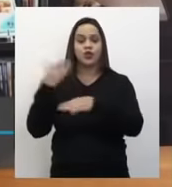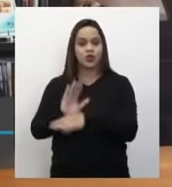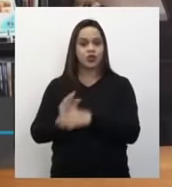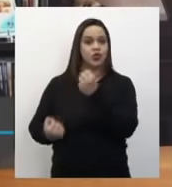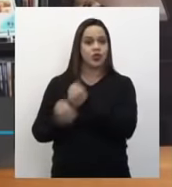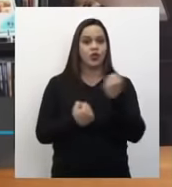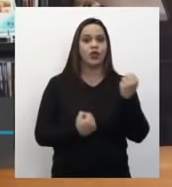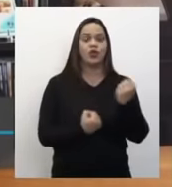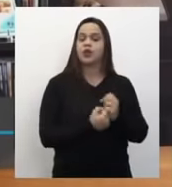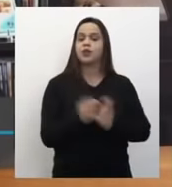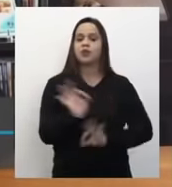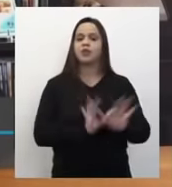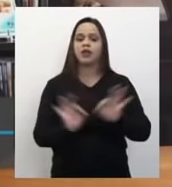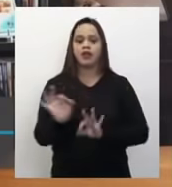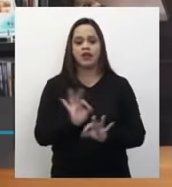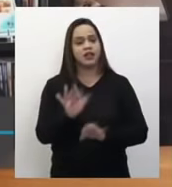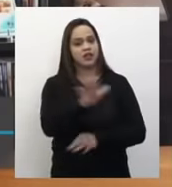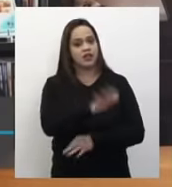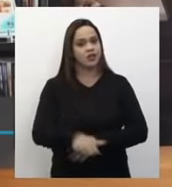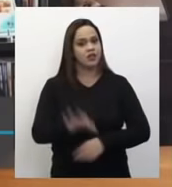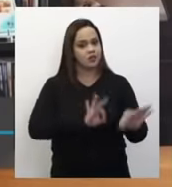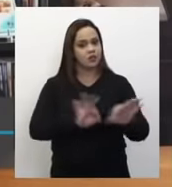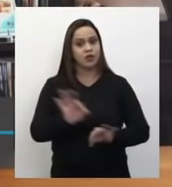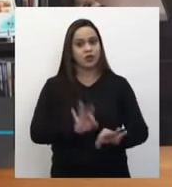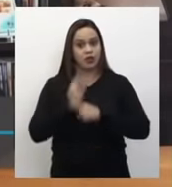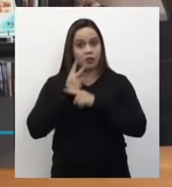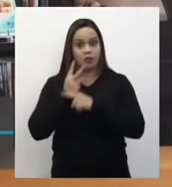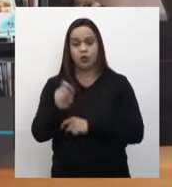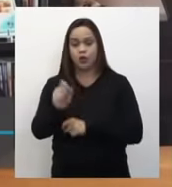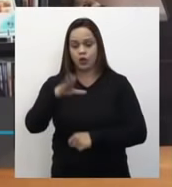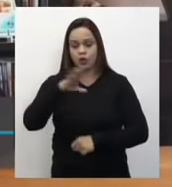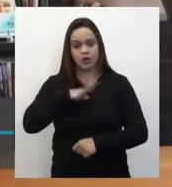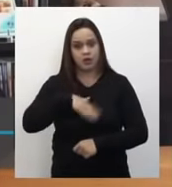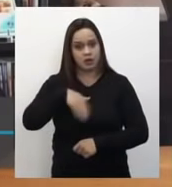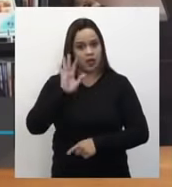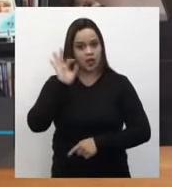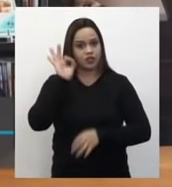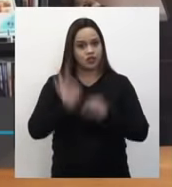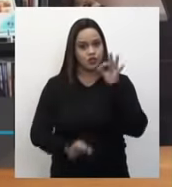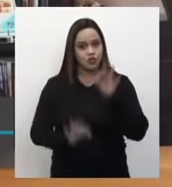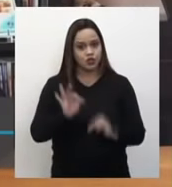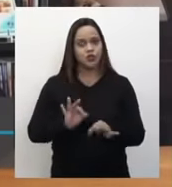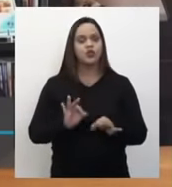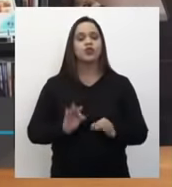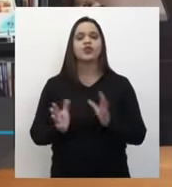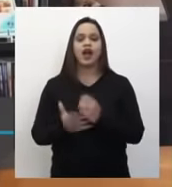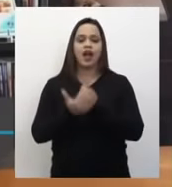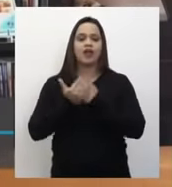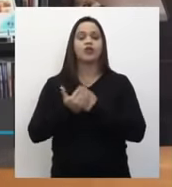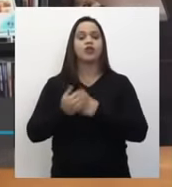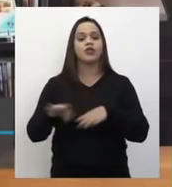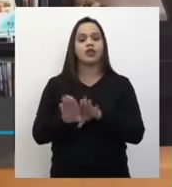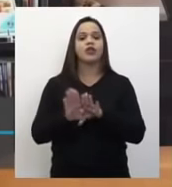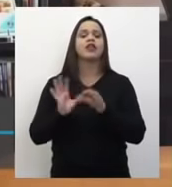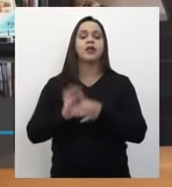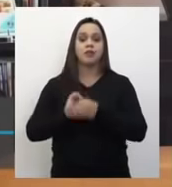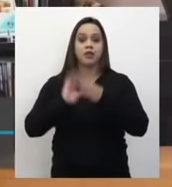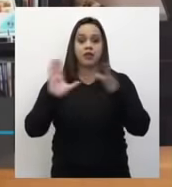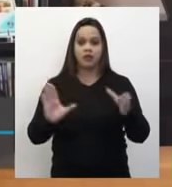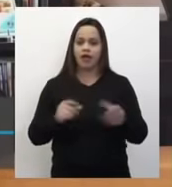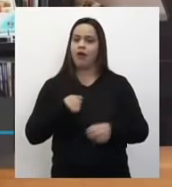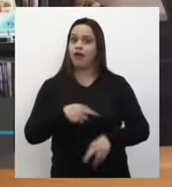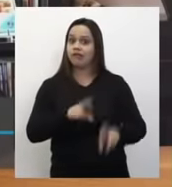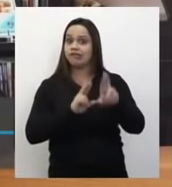para o planejamento de projetos que busquem uma cidade mais justa, acolhedora e democrática. O que será que nos espera no